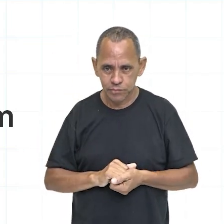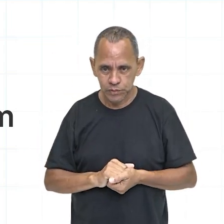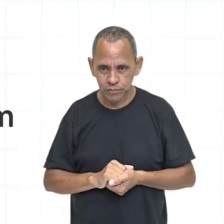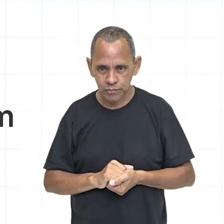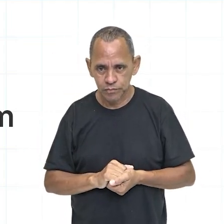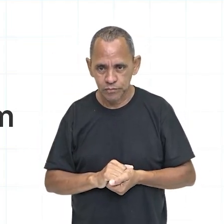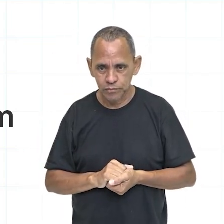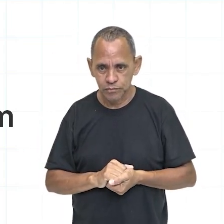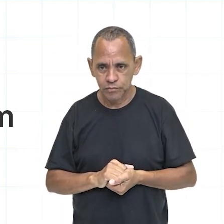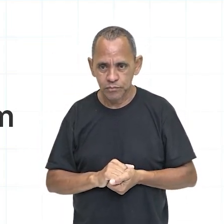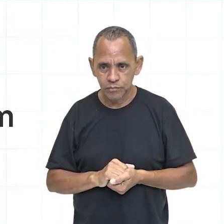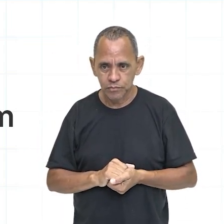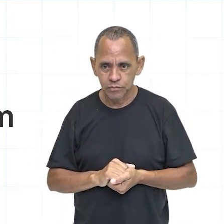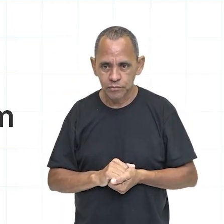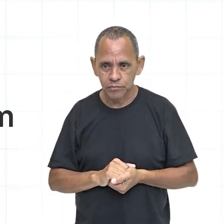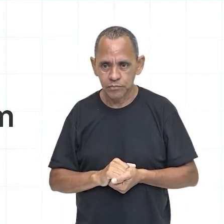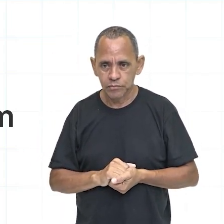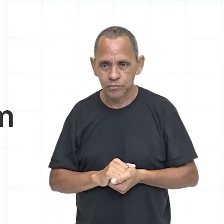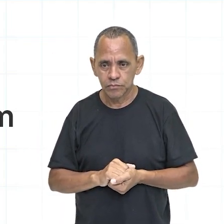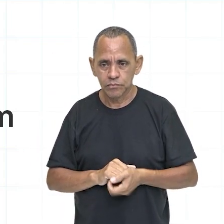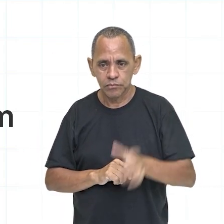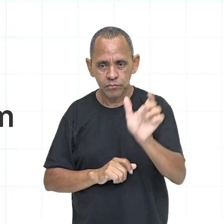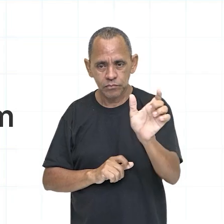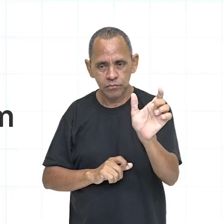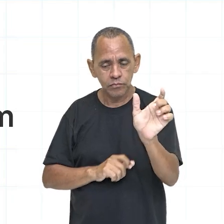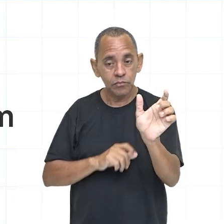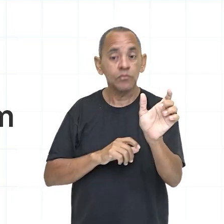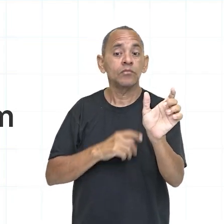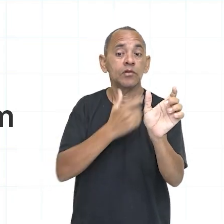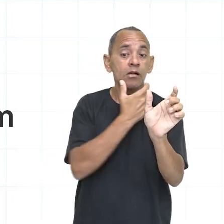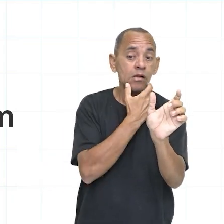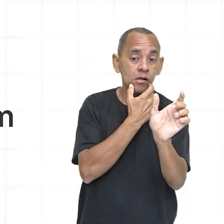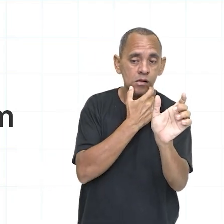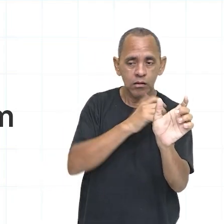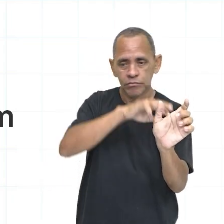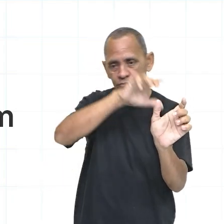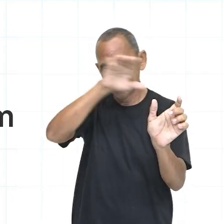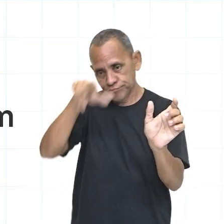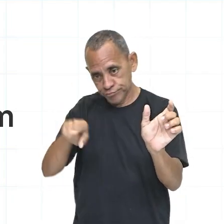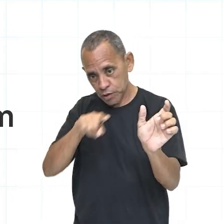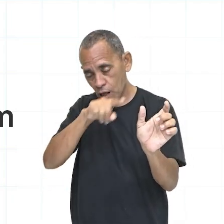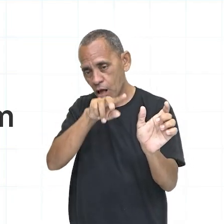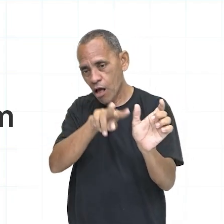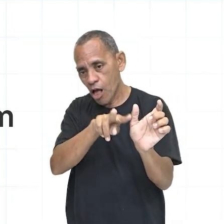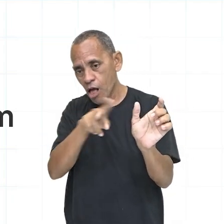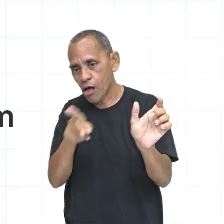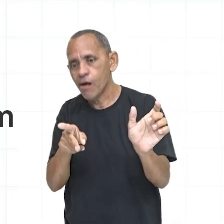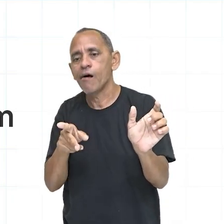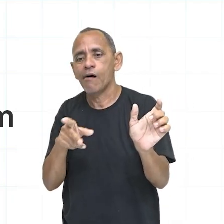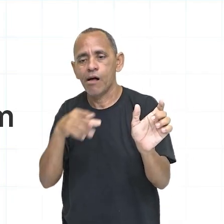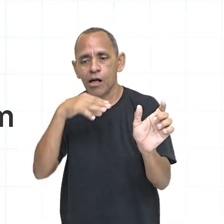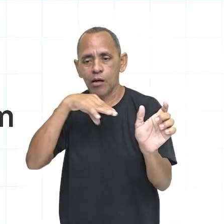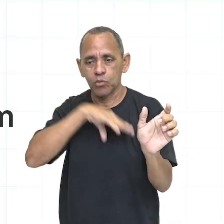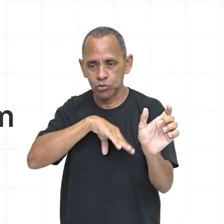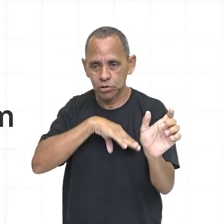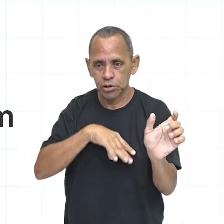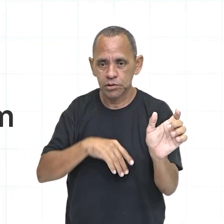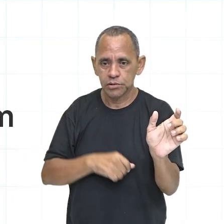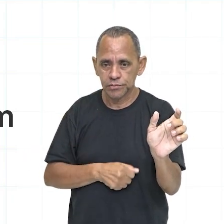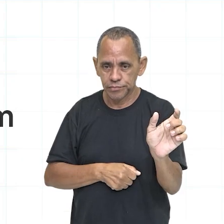significa? Não obstante, mesmo assim. Então, uma conjunção adversativa. E, finalizando a nossa lista, yet.